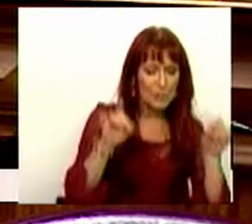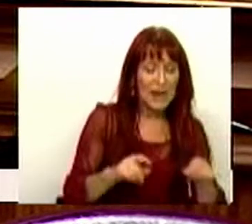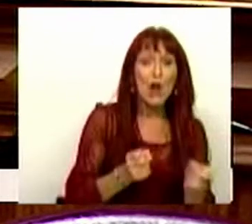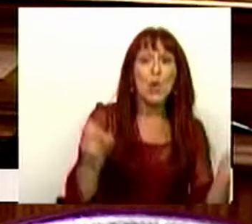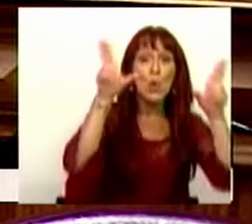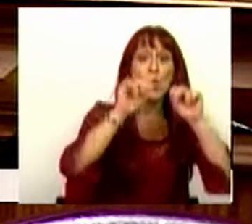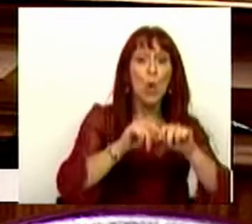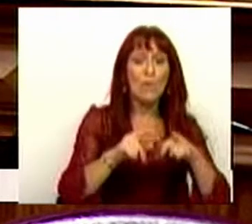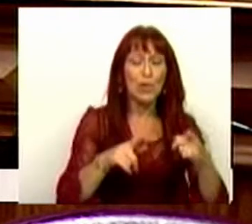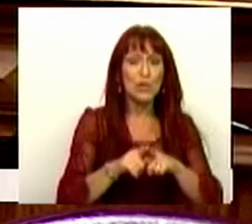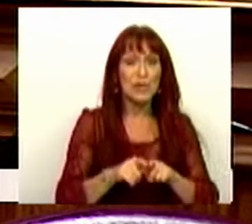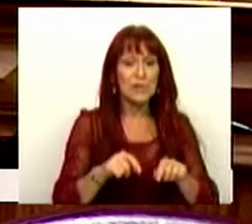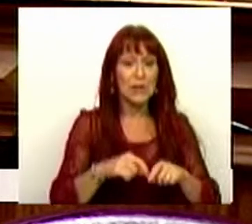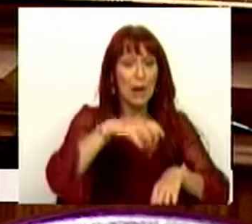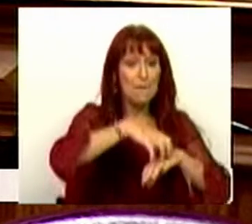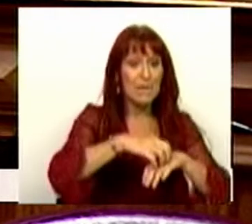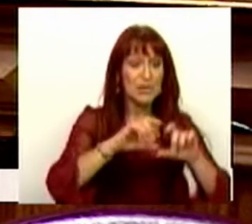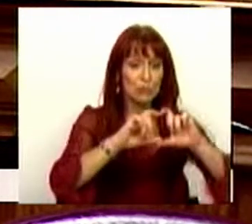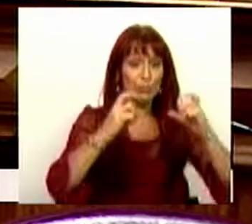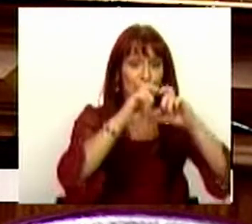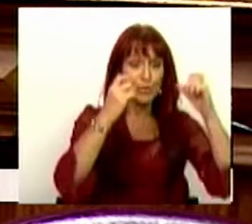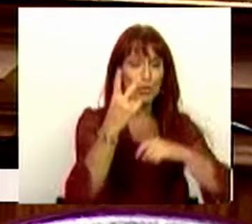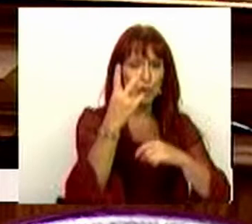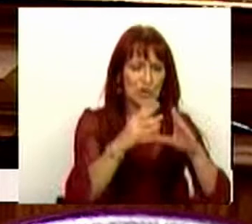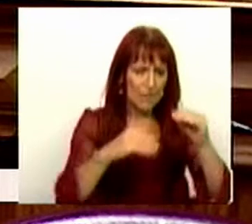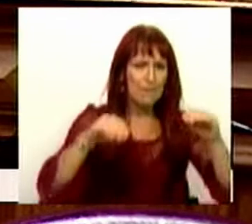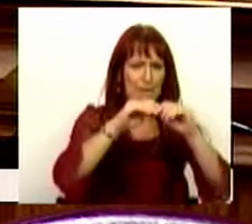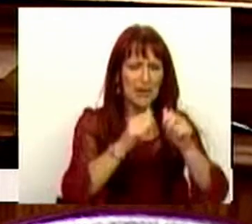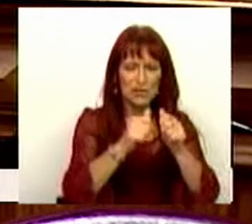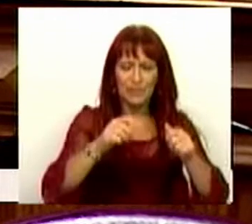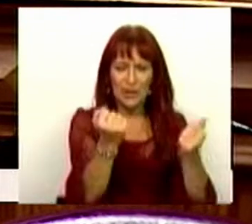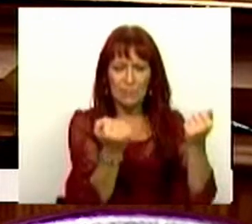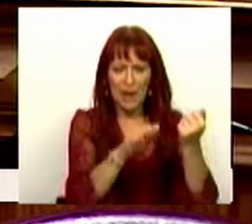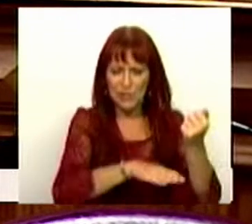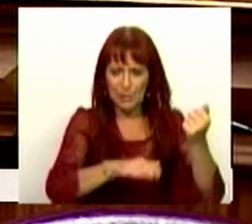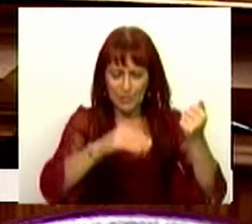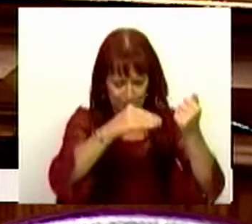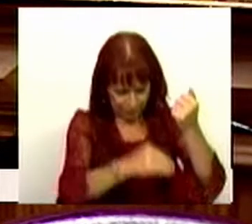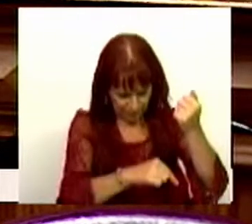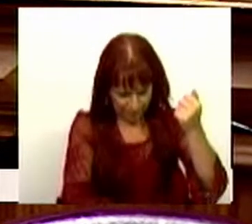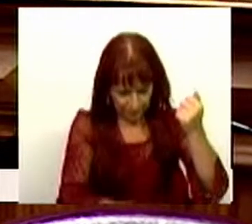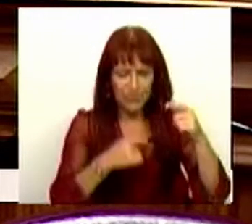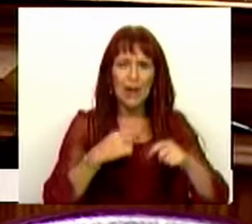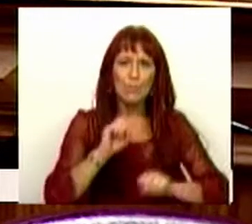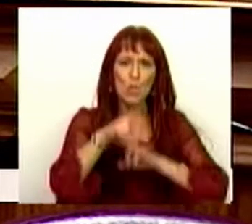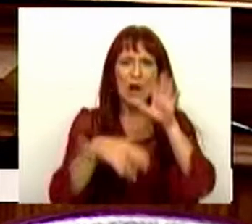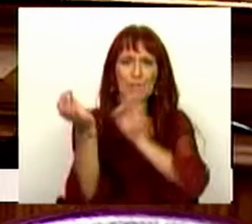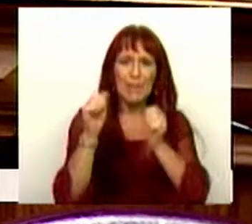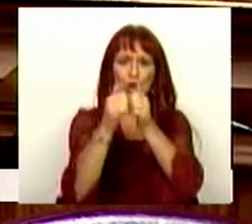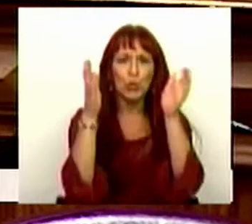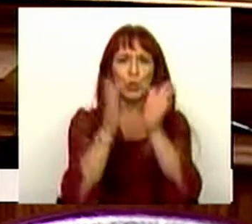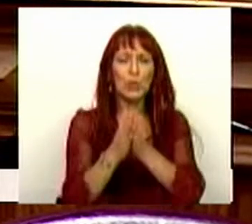novo, um edifício de dois pisos, mais dois pisos de estacionamento subterrâneo, moderno e preparado para